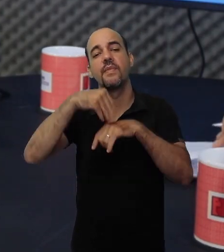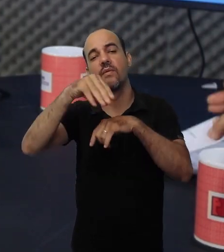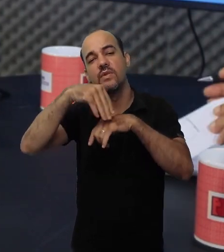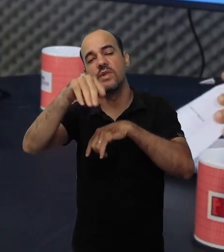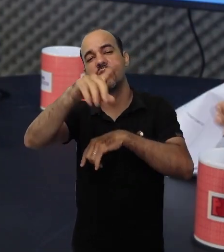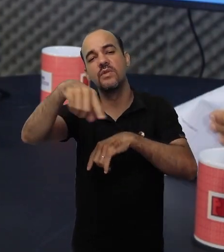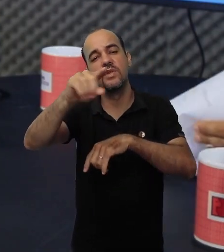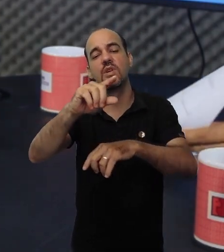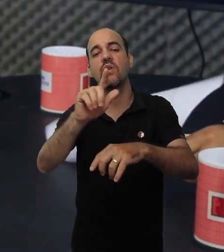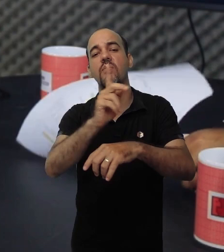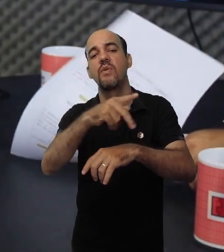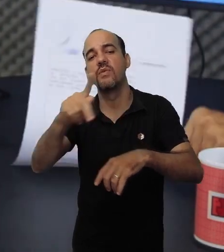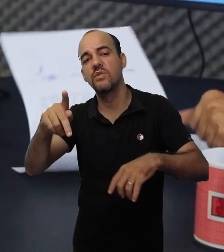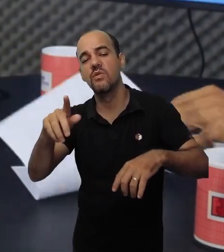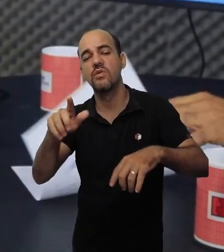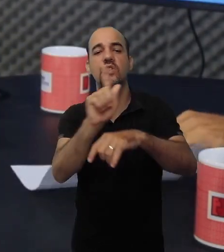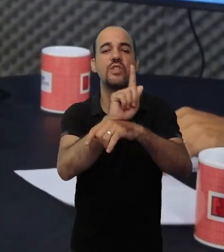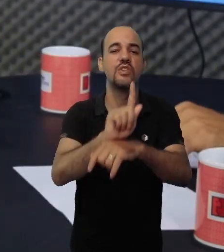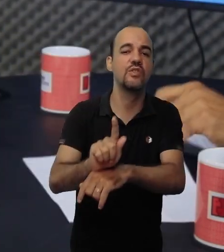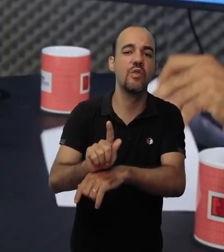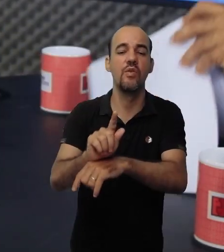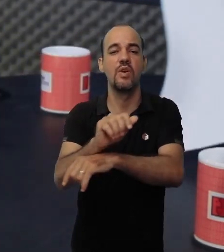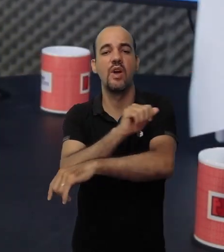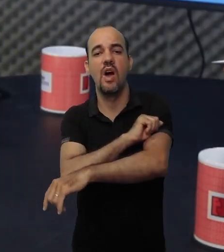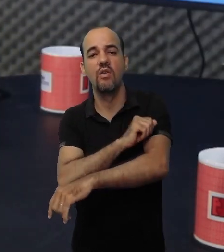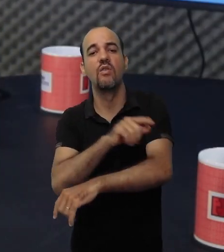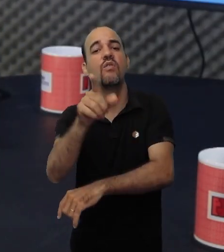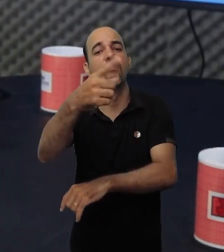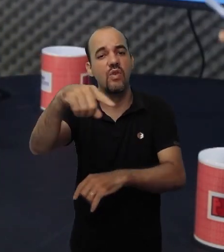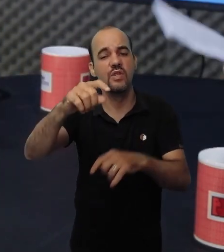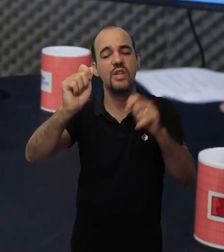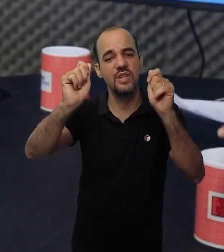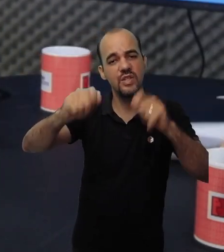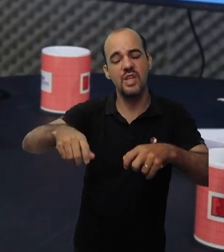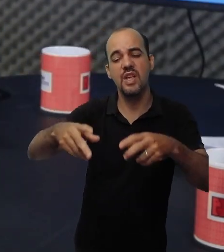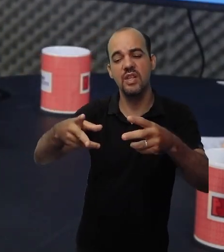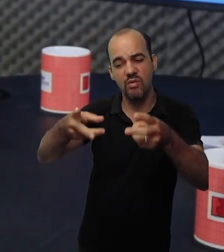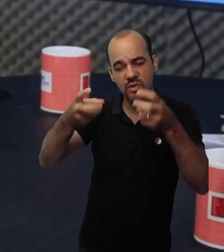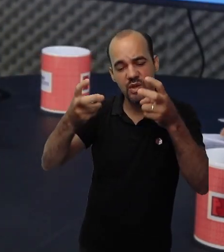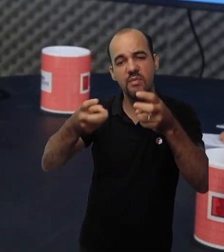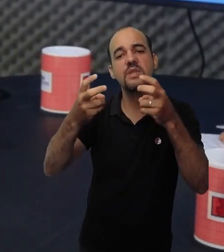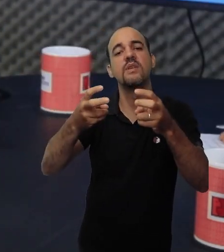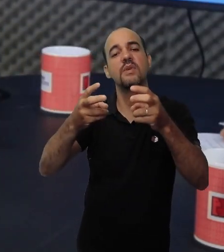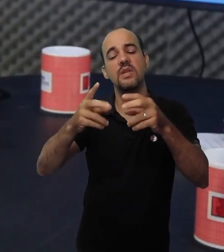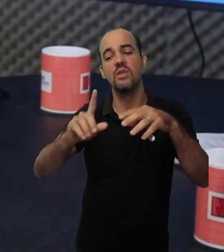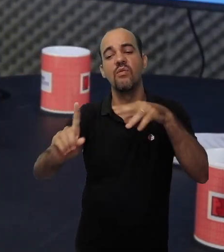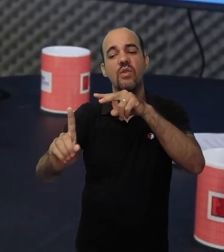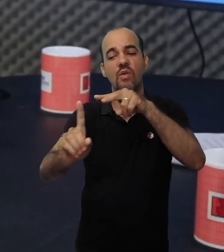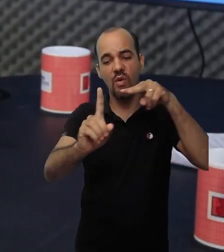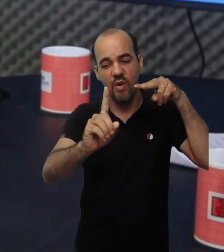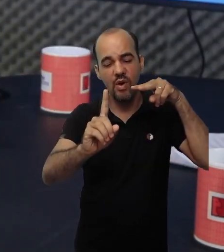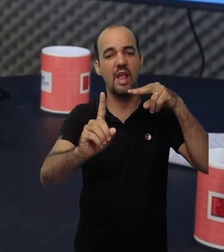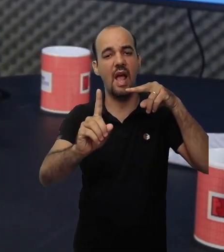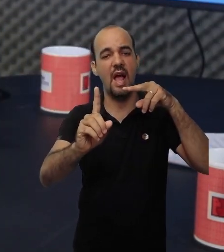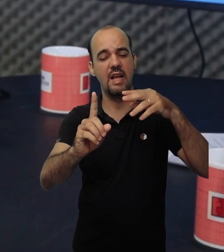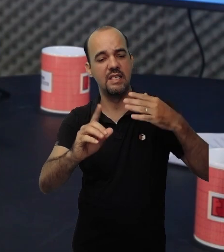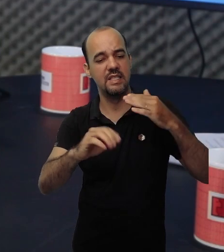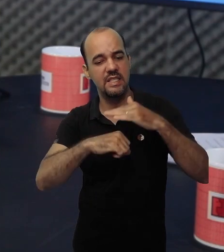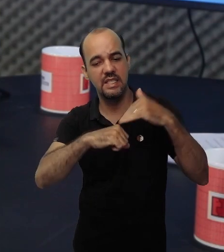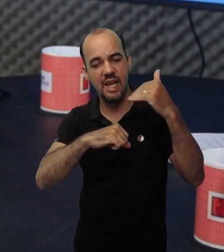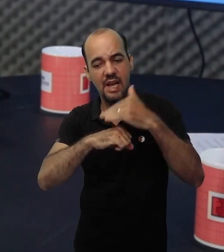gestores, estudantes, vocês estão sendo vistos. Vocês estão sendo vistos com um olhar fraterno, um olhar de